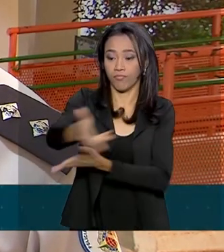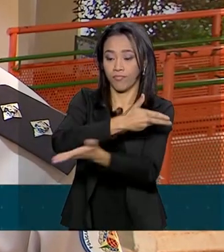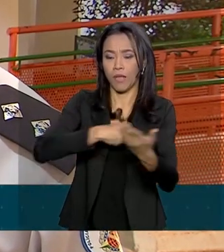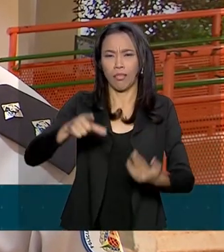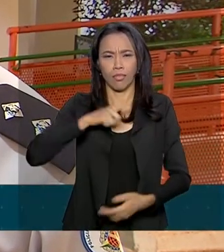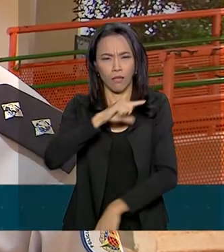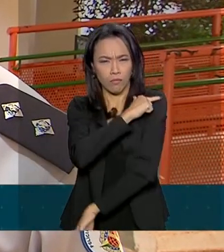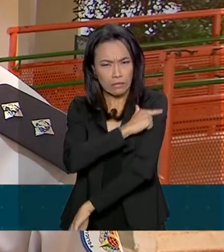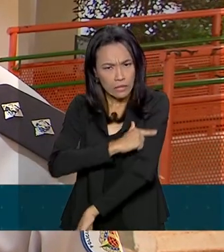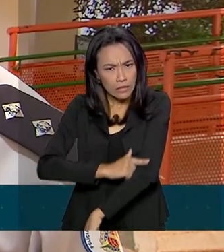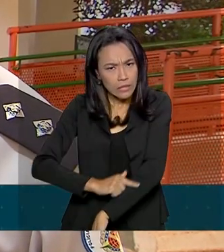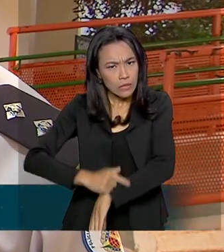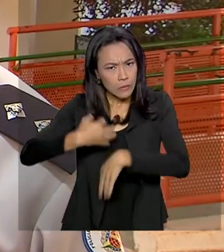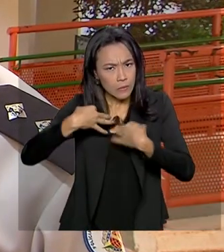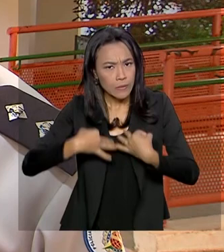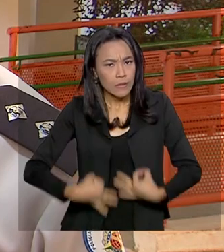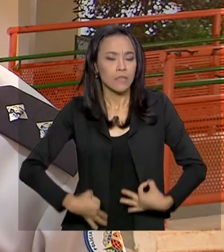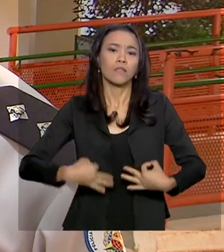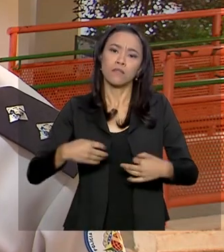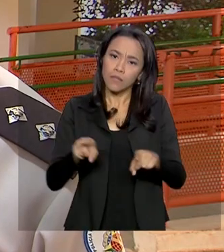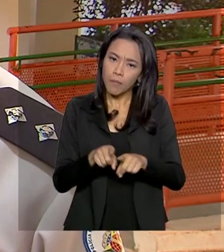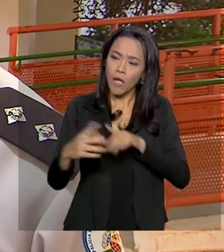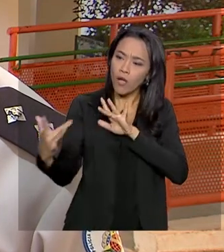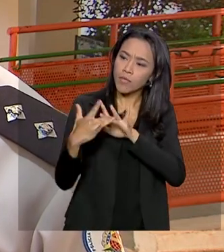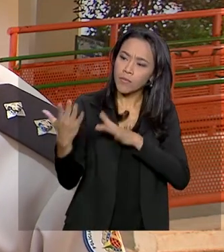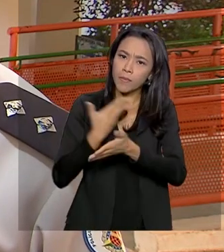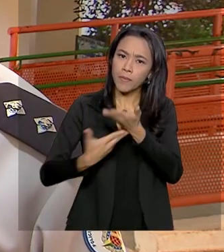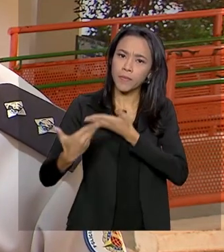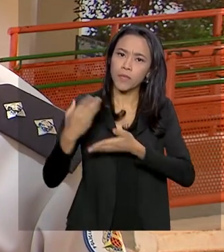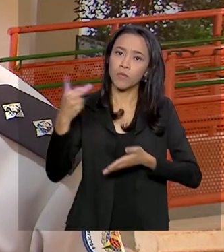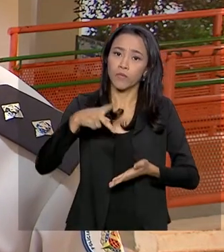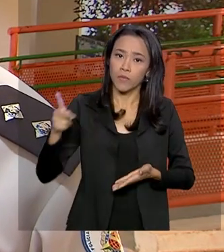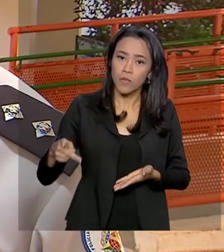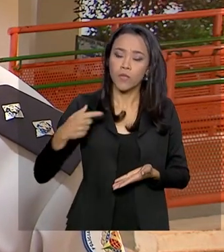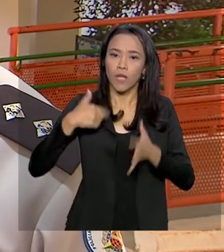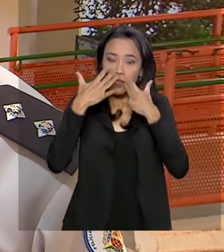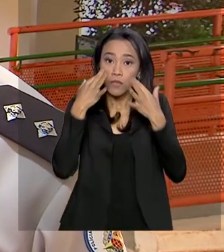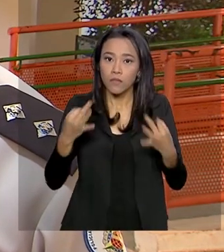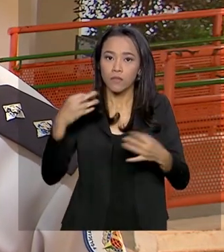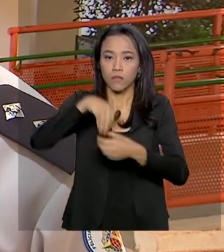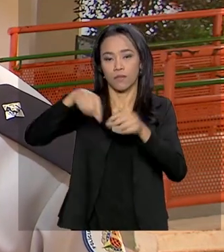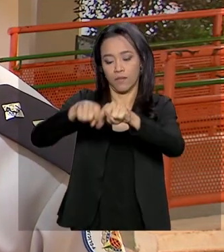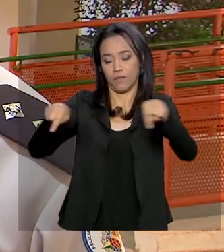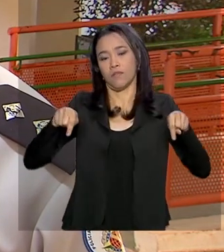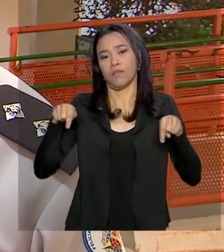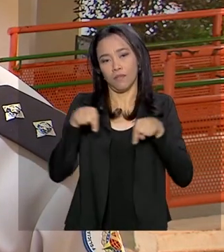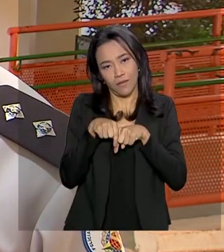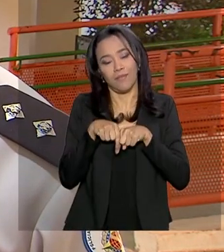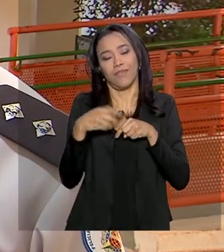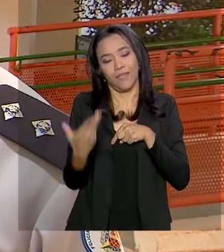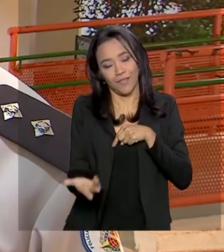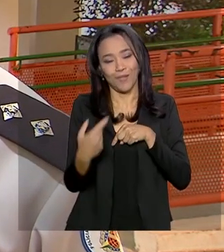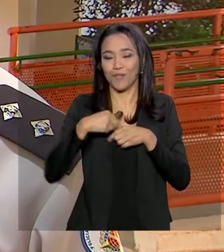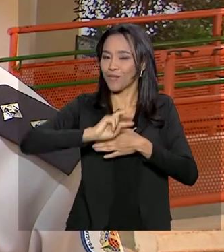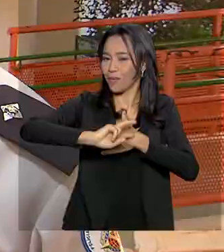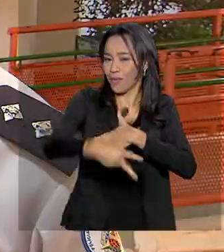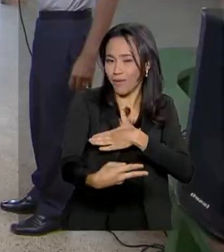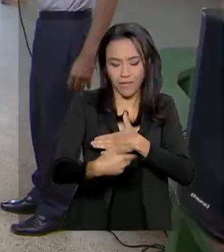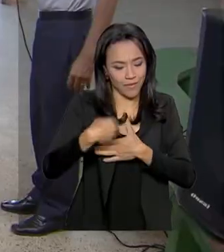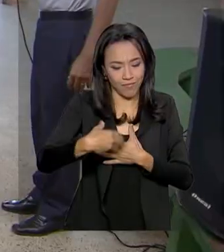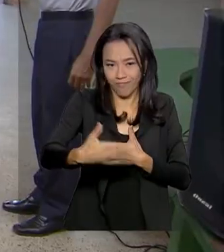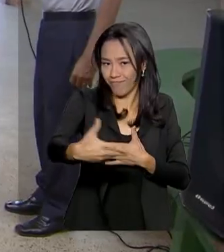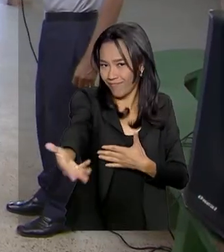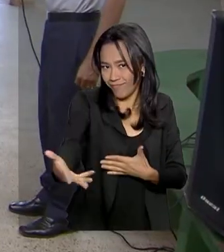a interagir também com os professores, tem mais atenção em sala de aula, e os reflexos são em todos os momentos.